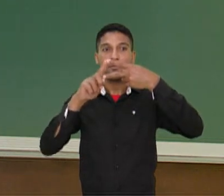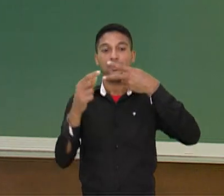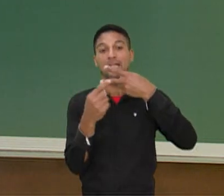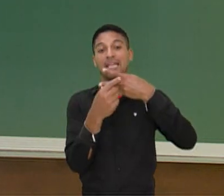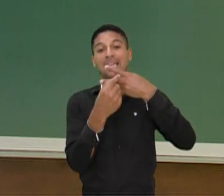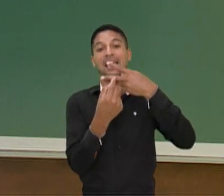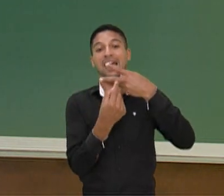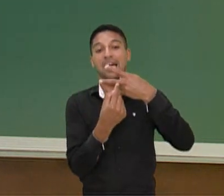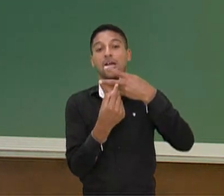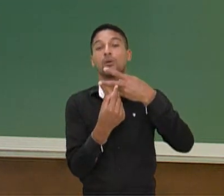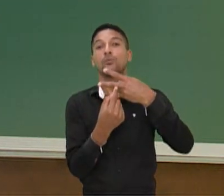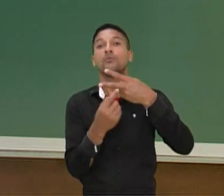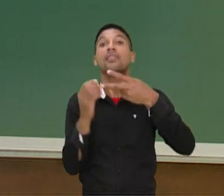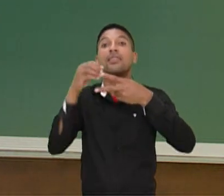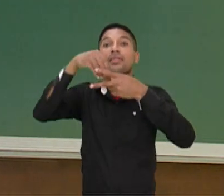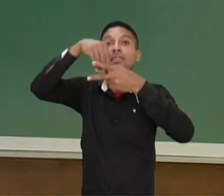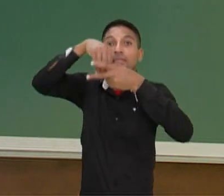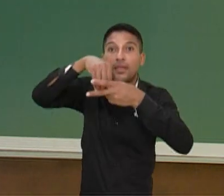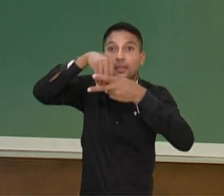gente